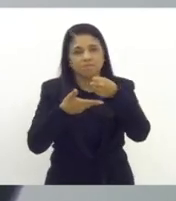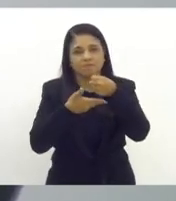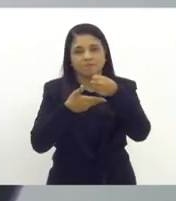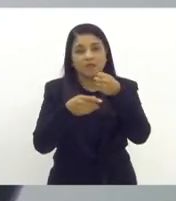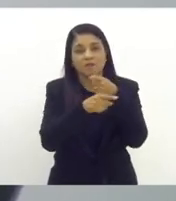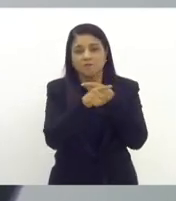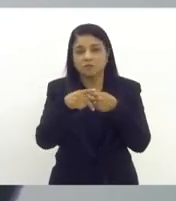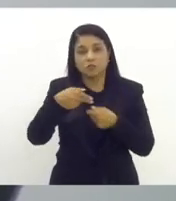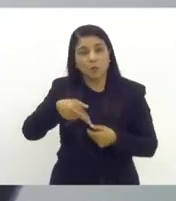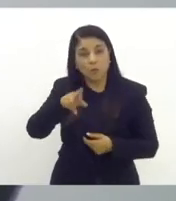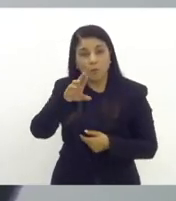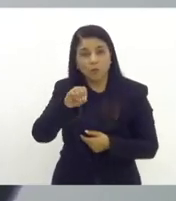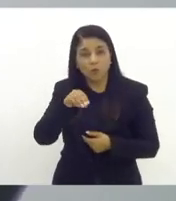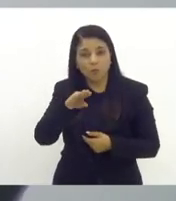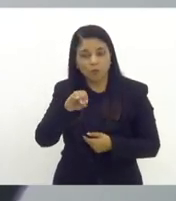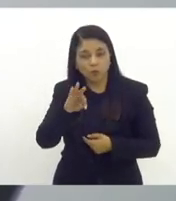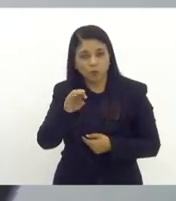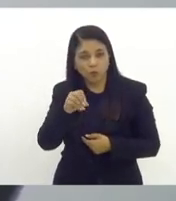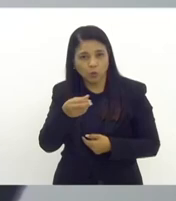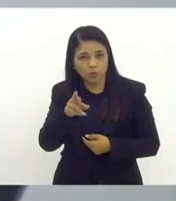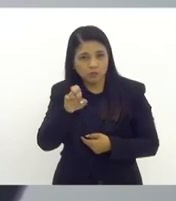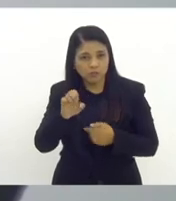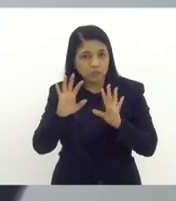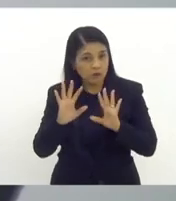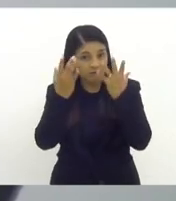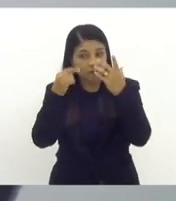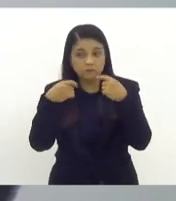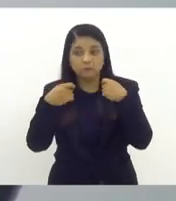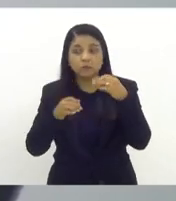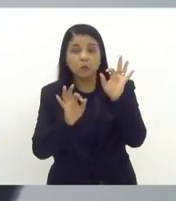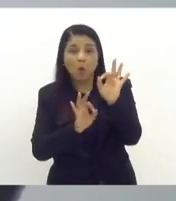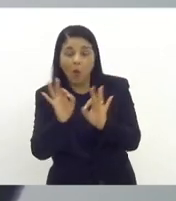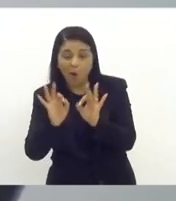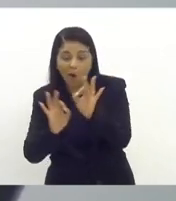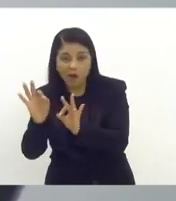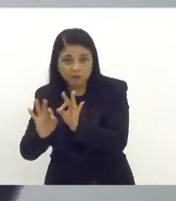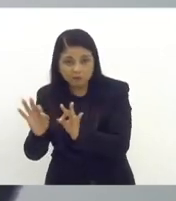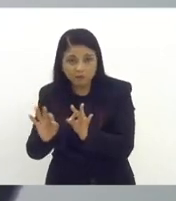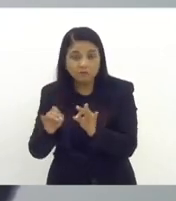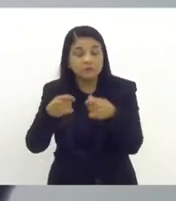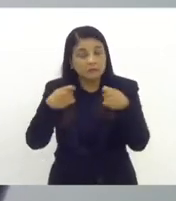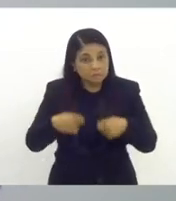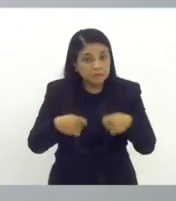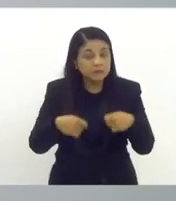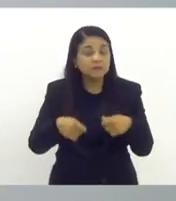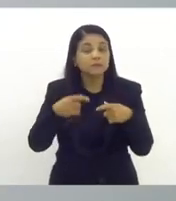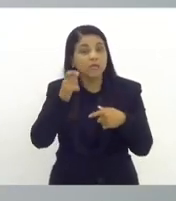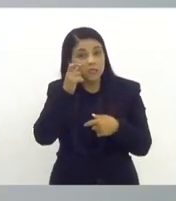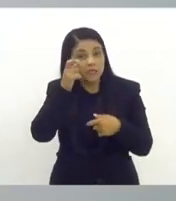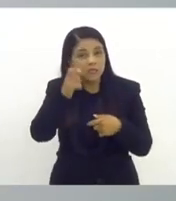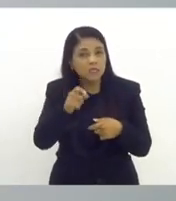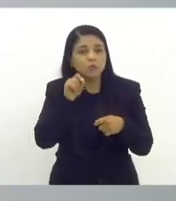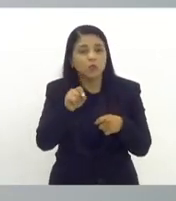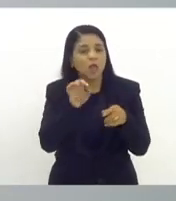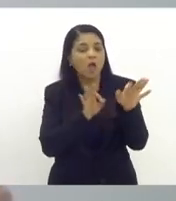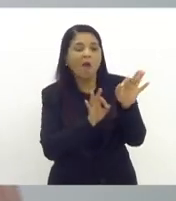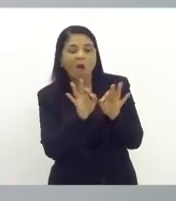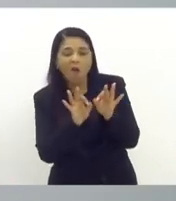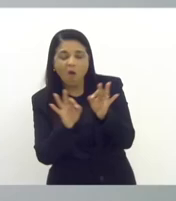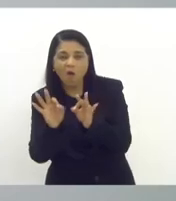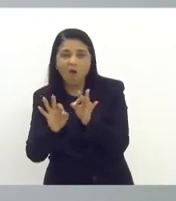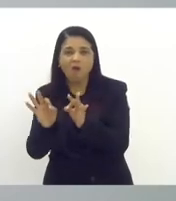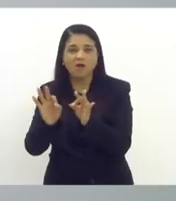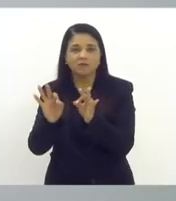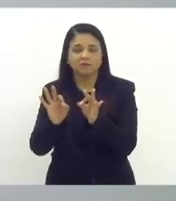como promotores de evento há interesse que a coisa não vire bagunça todo mundo aqui também quer que a coisa tenham uma organização Uma